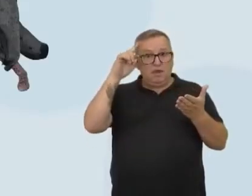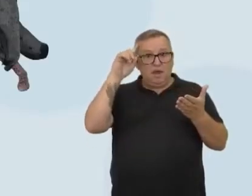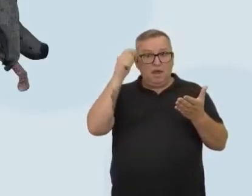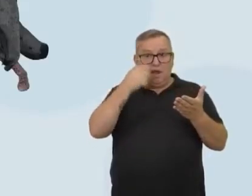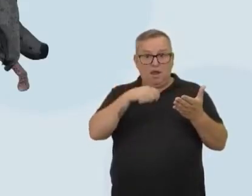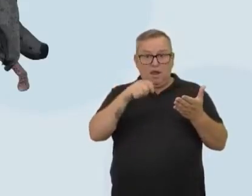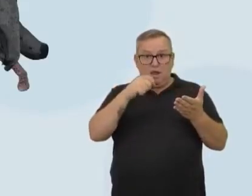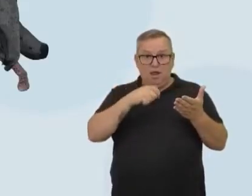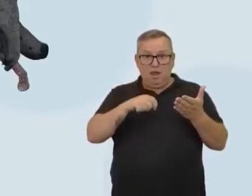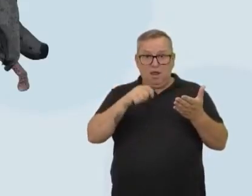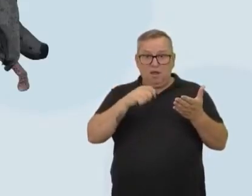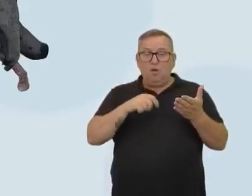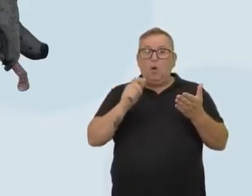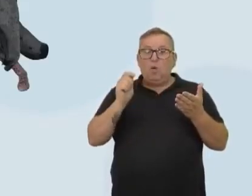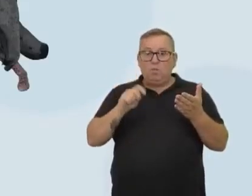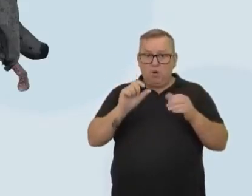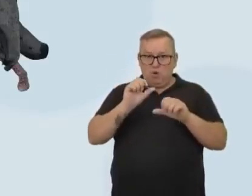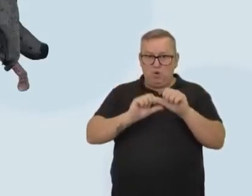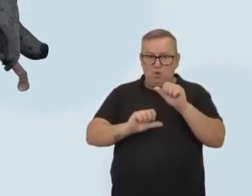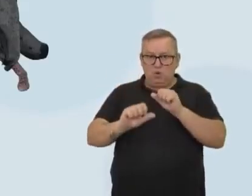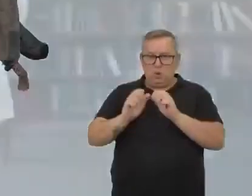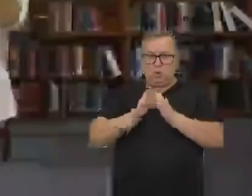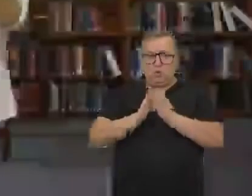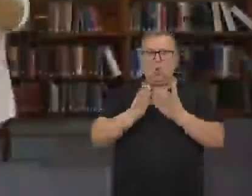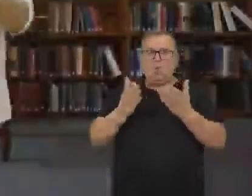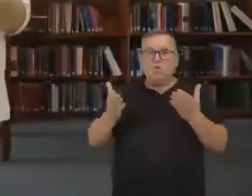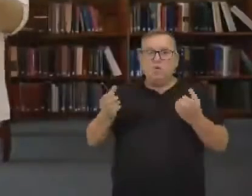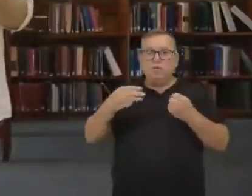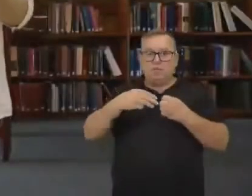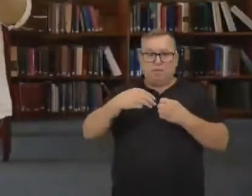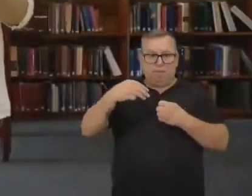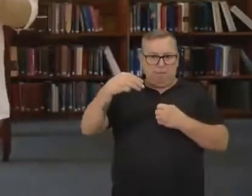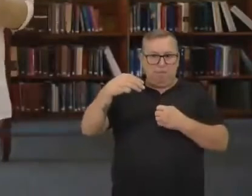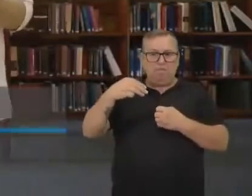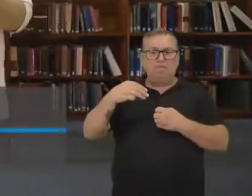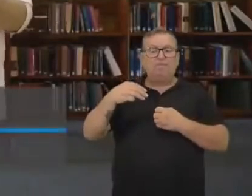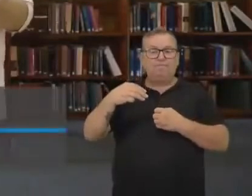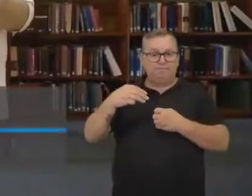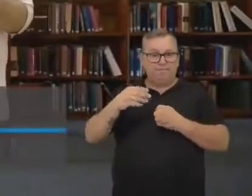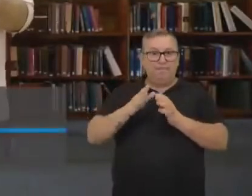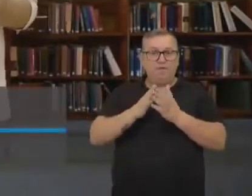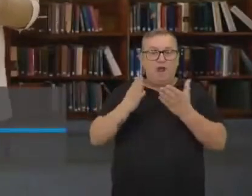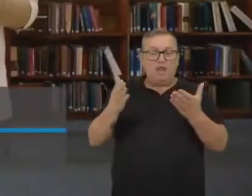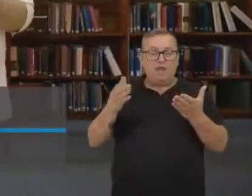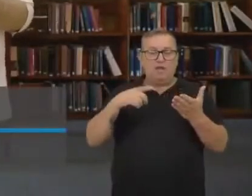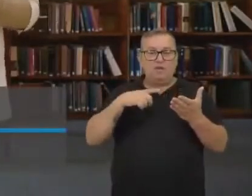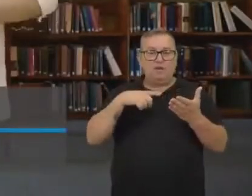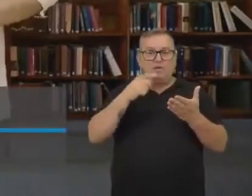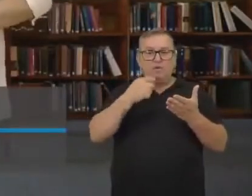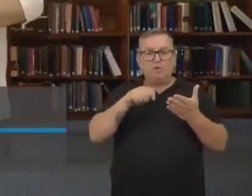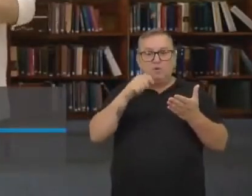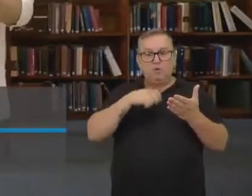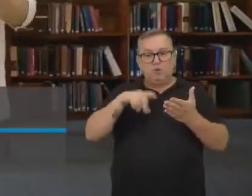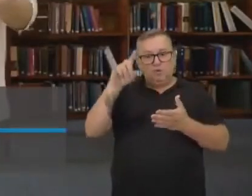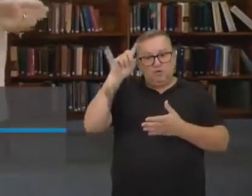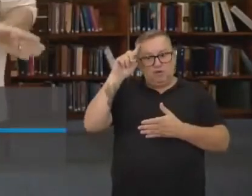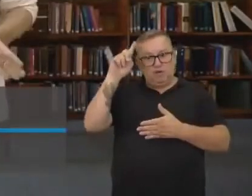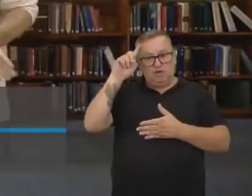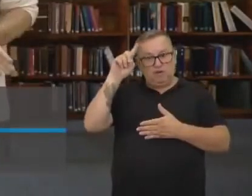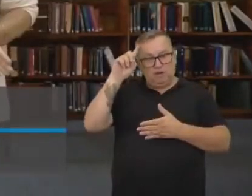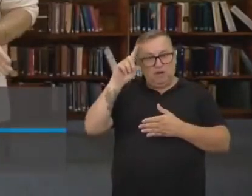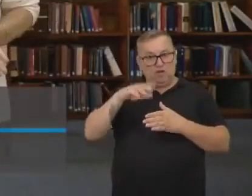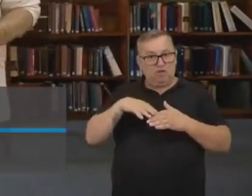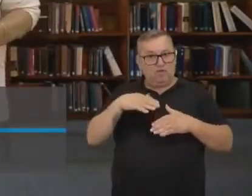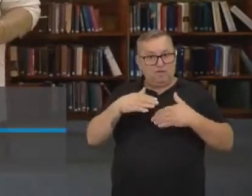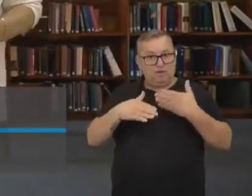livro dos mestres? Ou seja, aquele caderno que você tem lá no dia a dia de registro, de anotações que a gente vem construindo ao longo